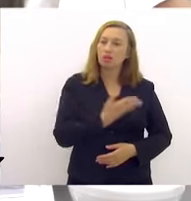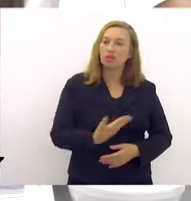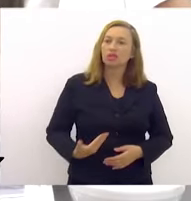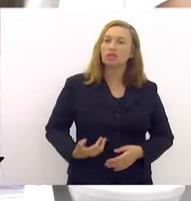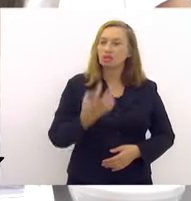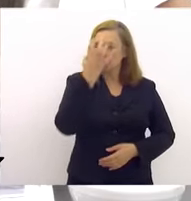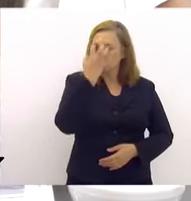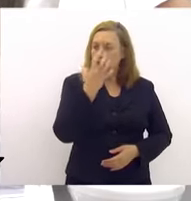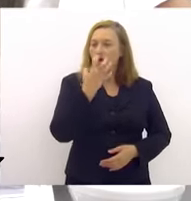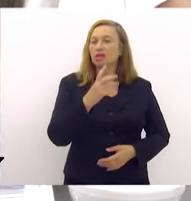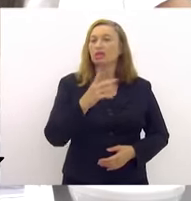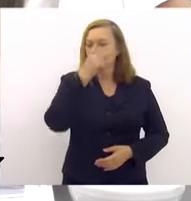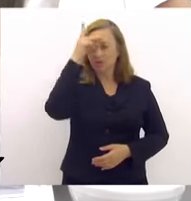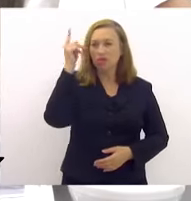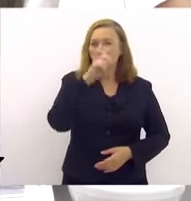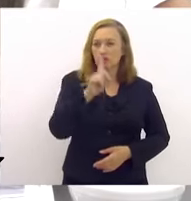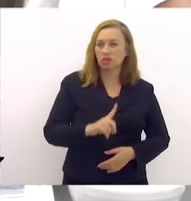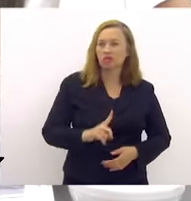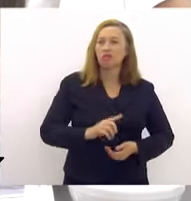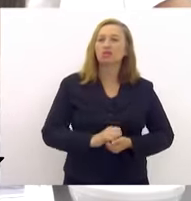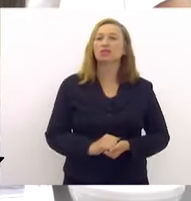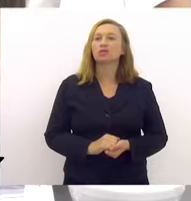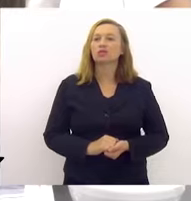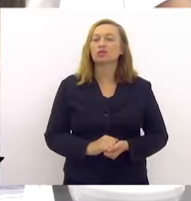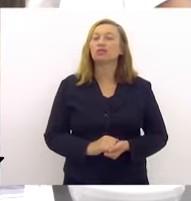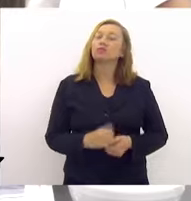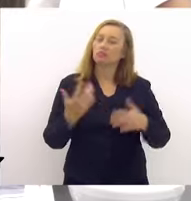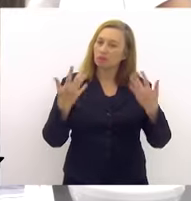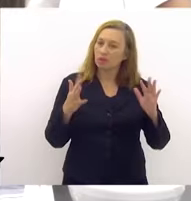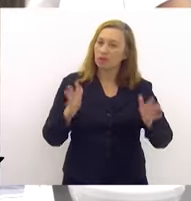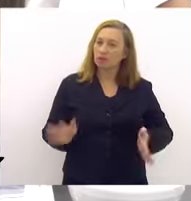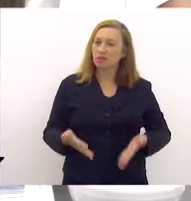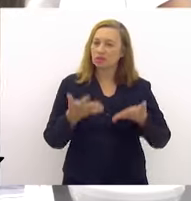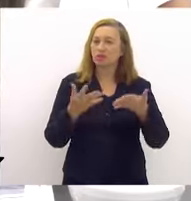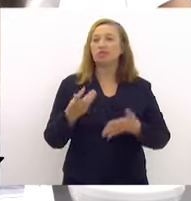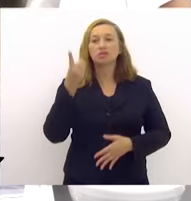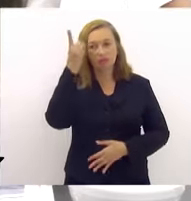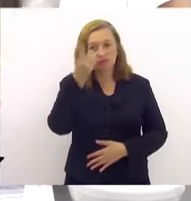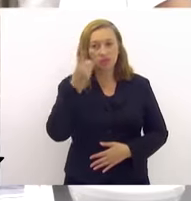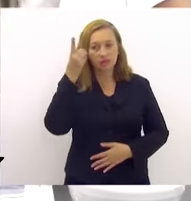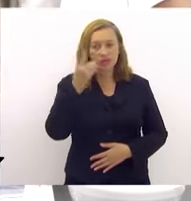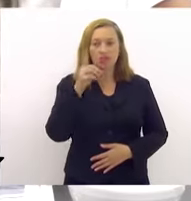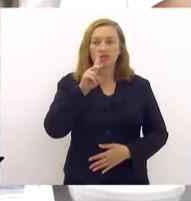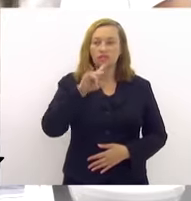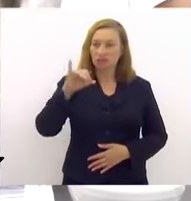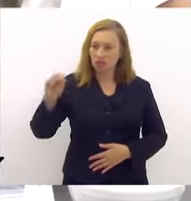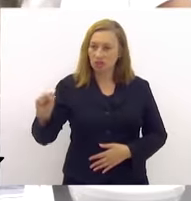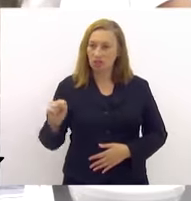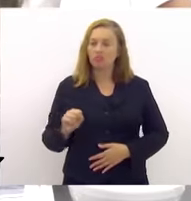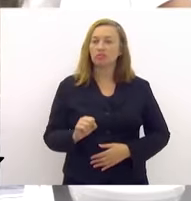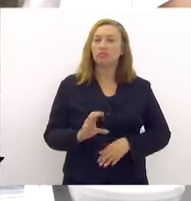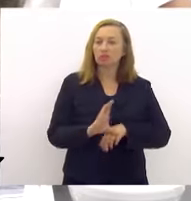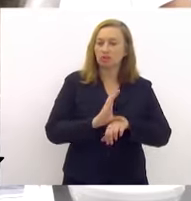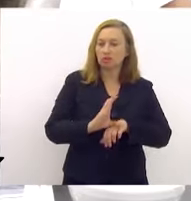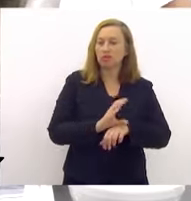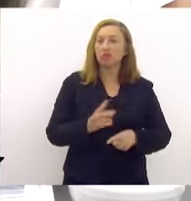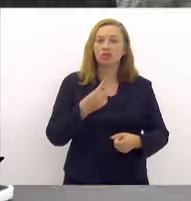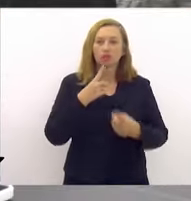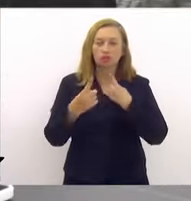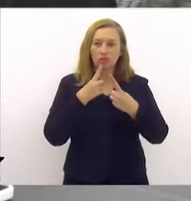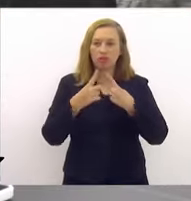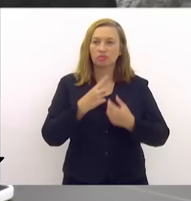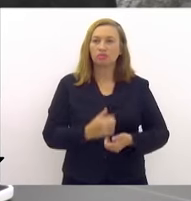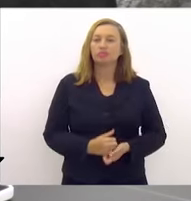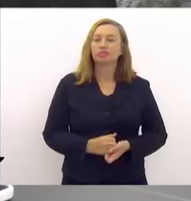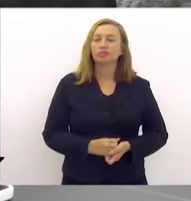sérias para as pessoas com deficiência. Então, saudar a iniciativa do deputado Vinícius Cozzolino, pela constitucionalidade. Em discussão.